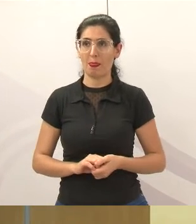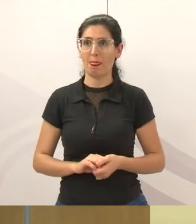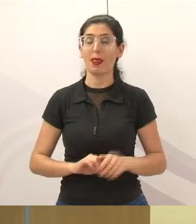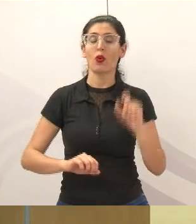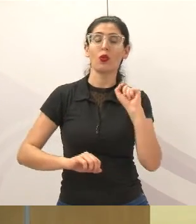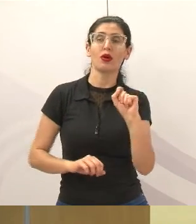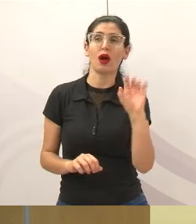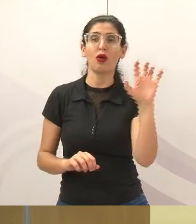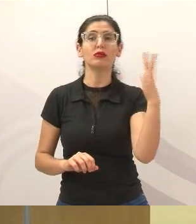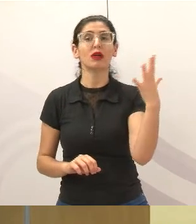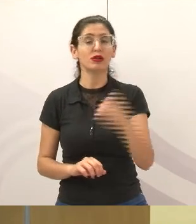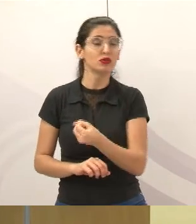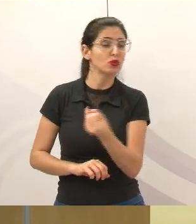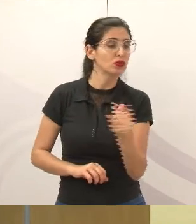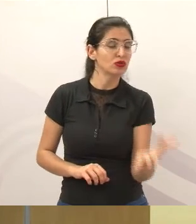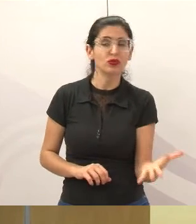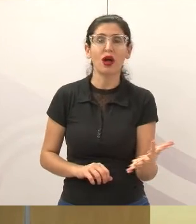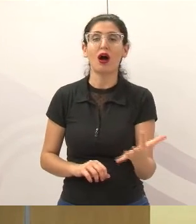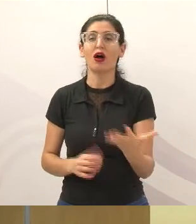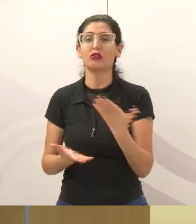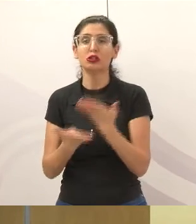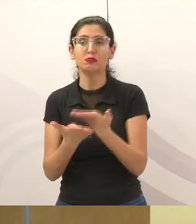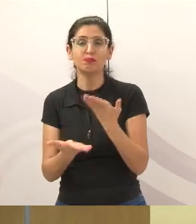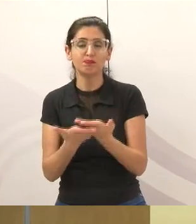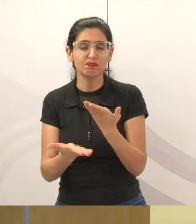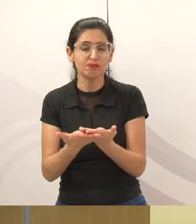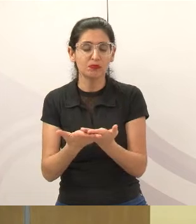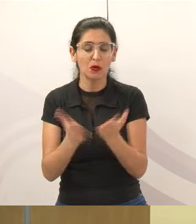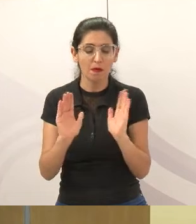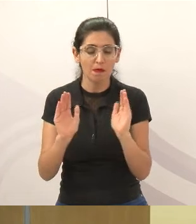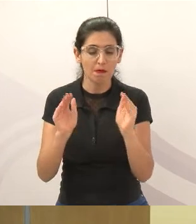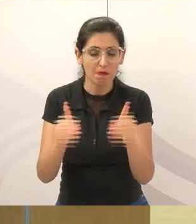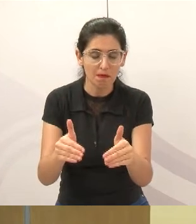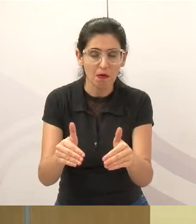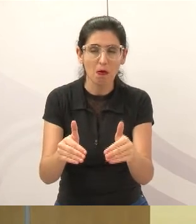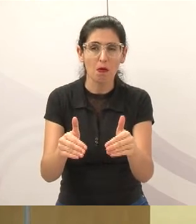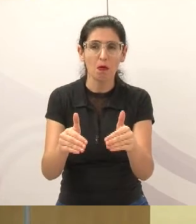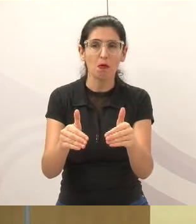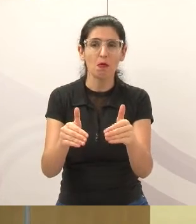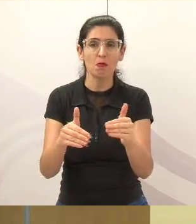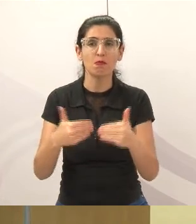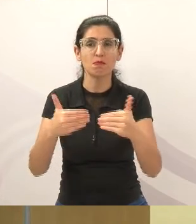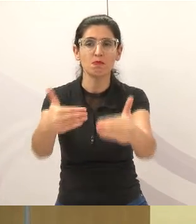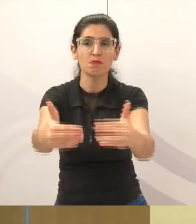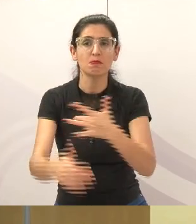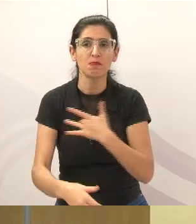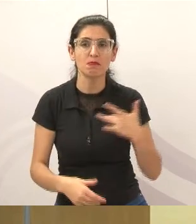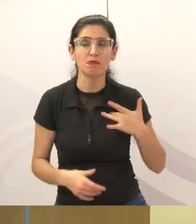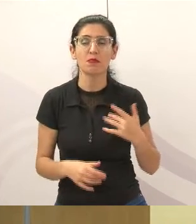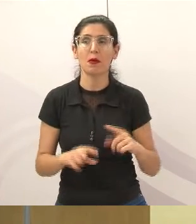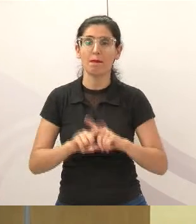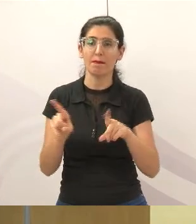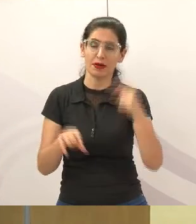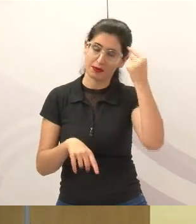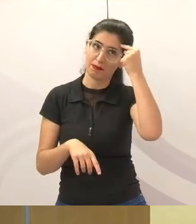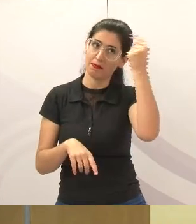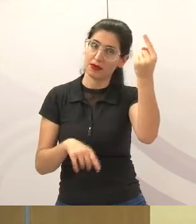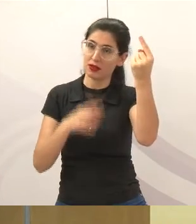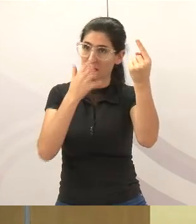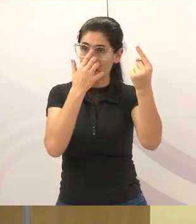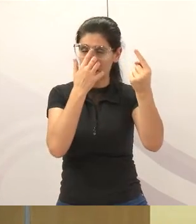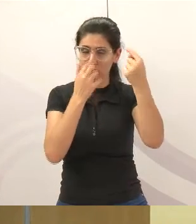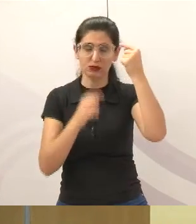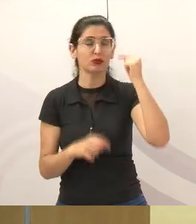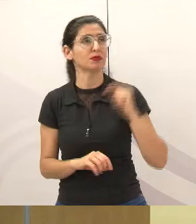realidades, nos números, né, no estudo. E eu penso que a ideia de vocês ela é boa, porém,